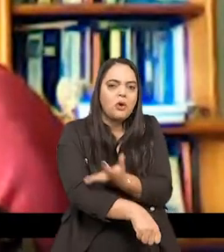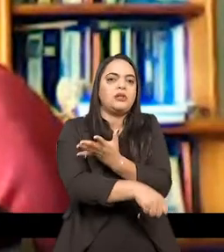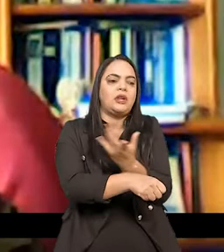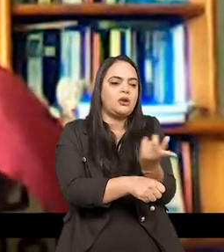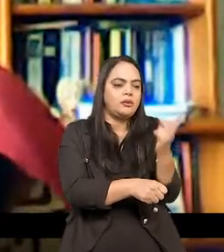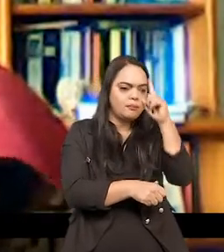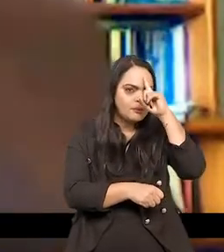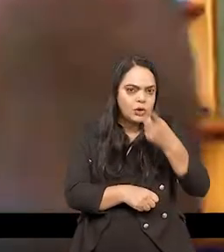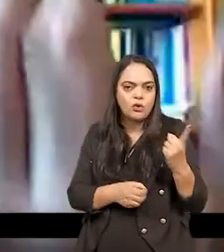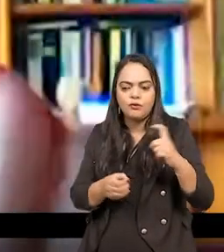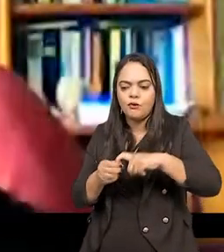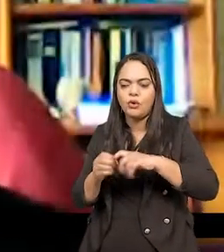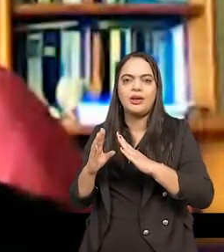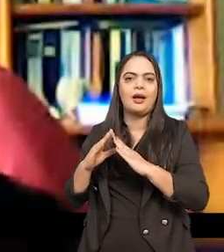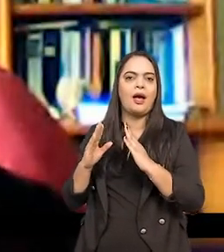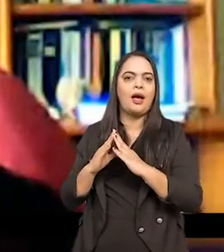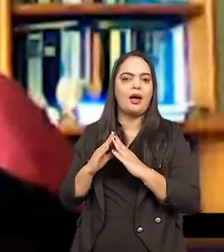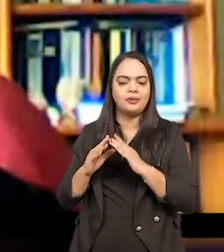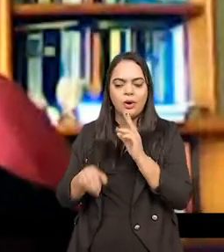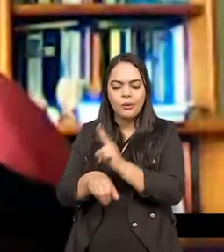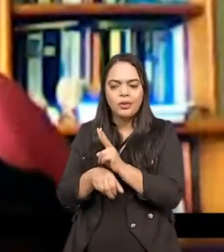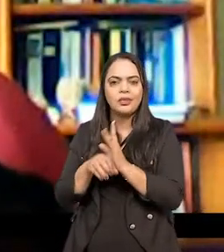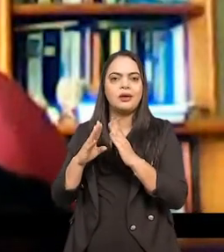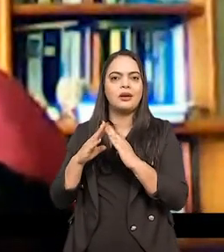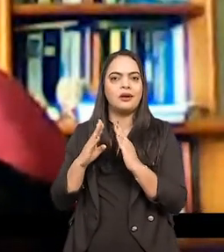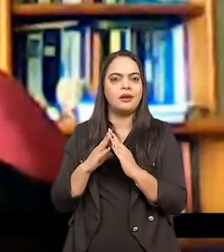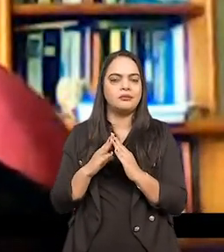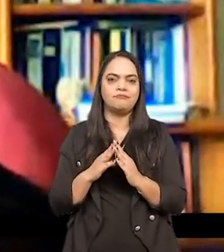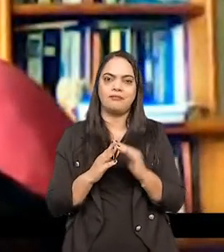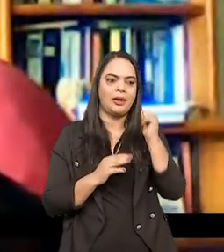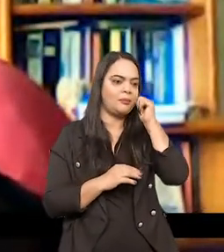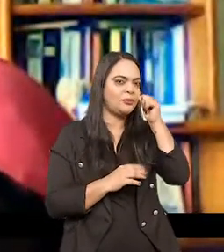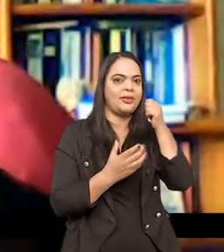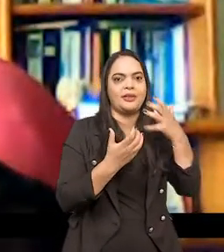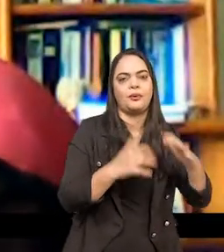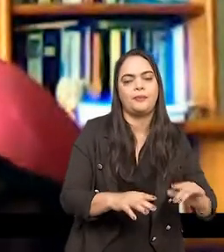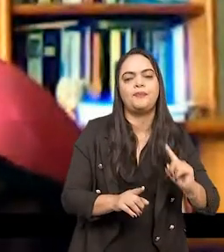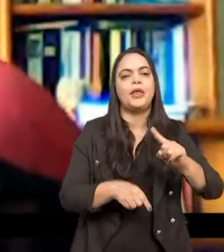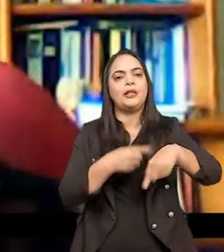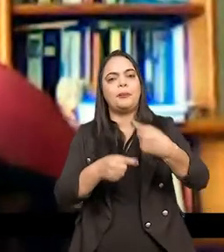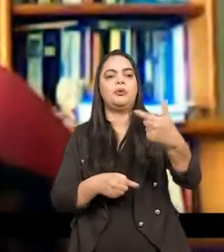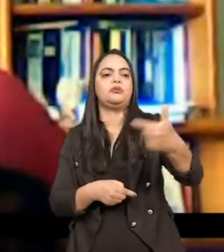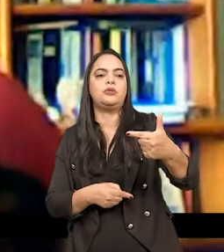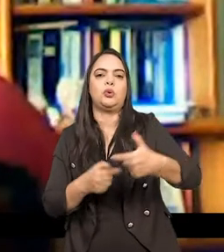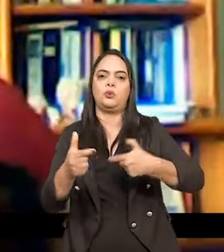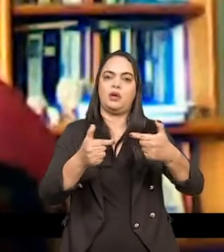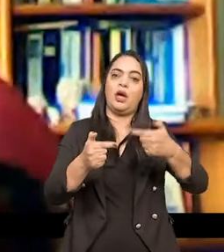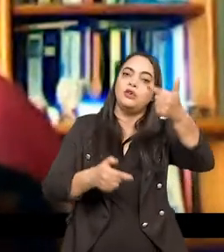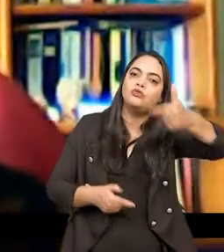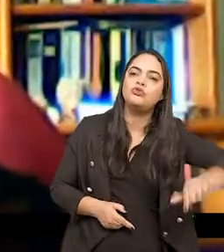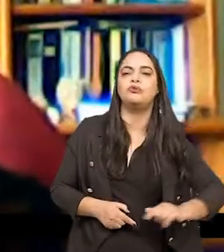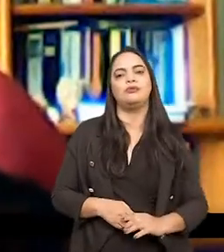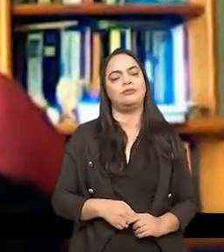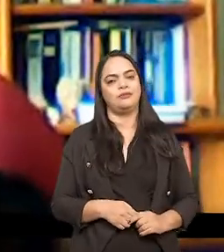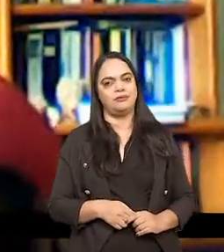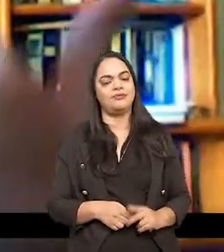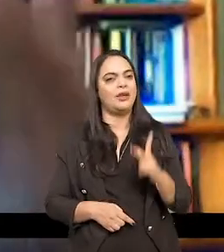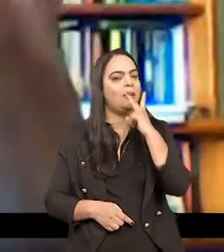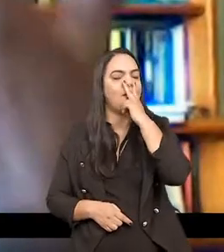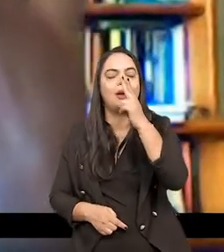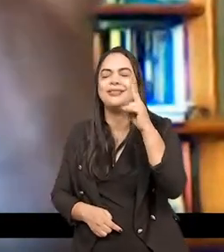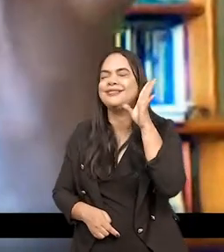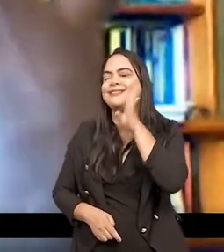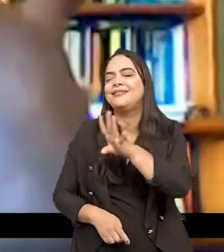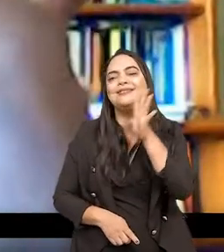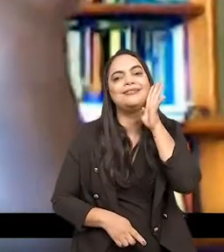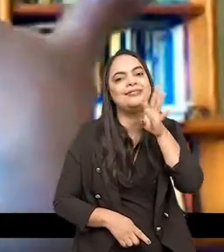voltar. Na Segunda Guerra foi a mesma coisa, e daí eu acho muito legal aquela questão das imagens